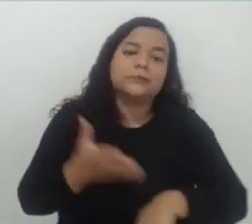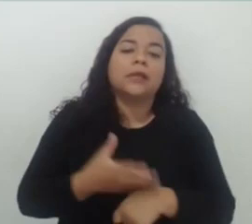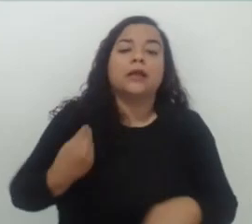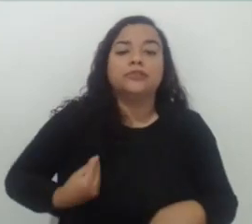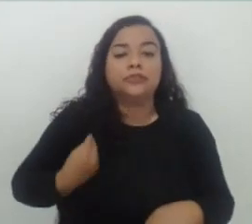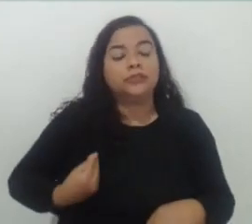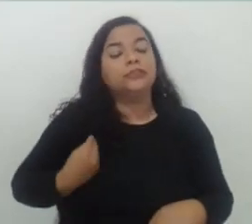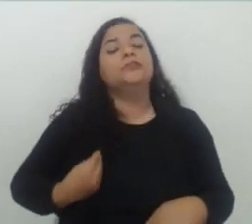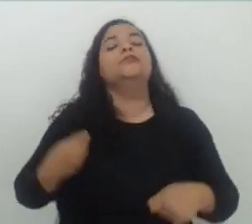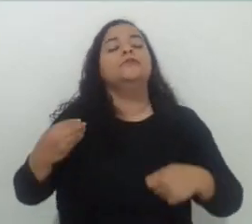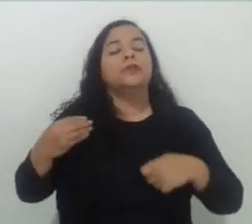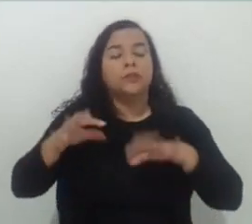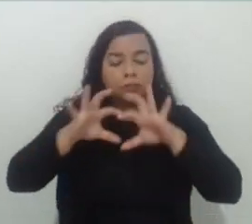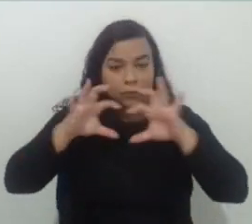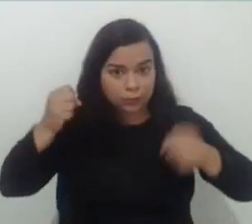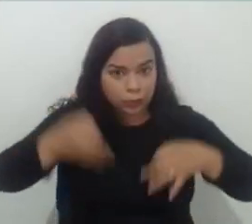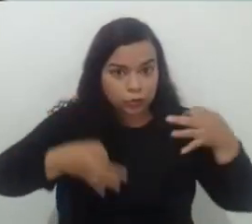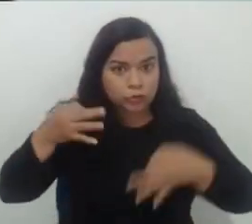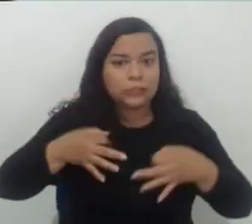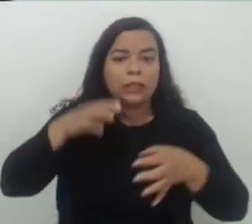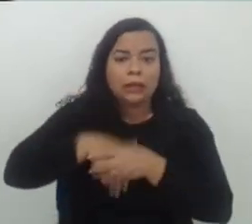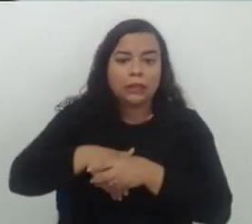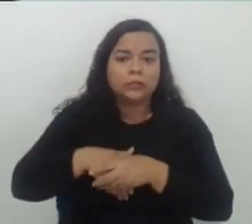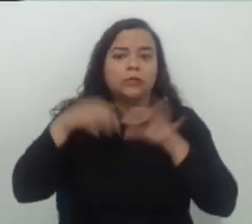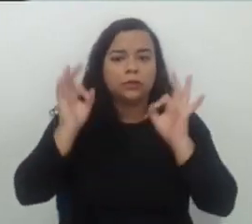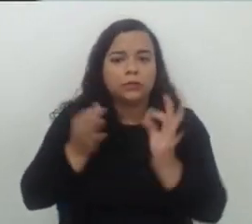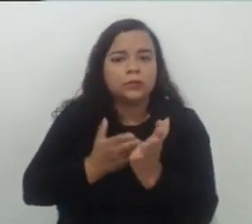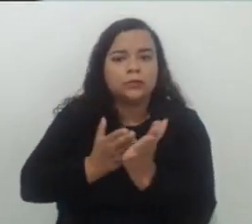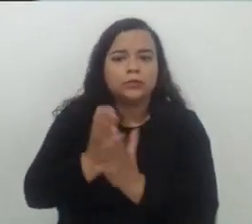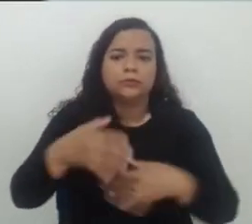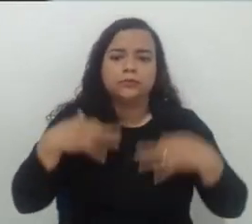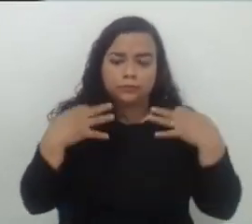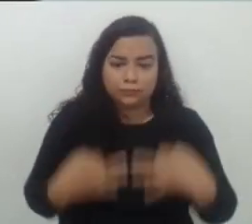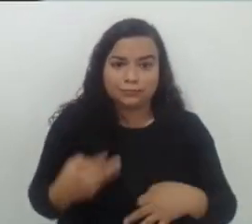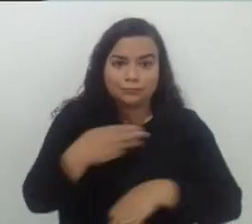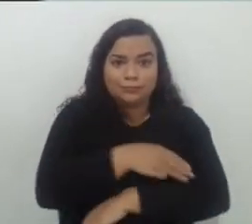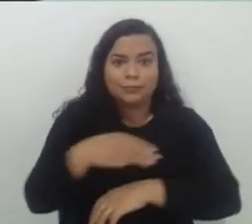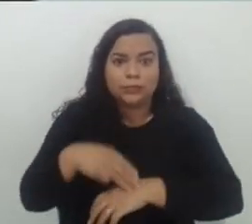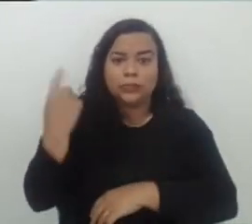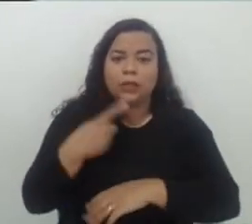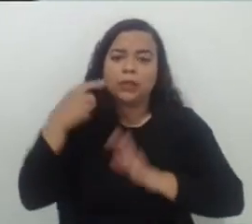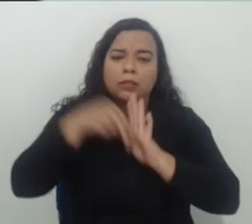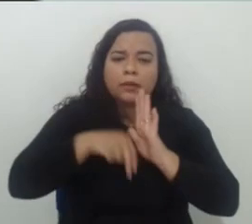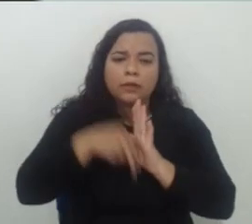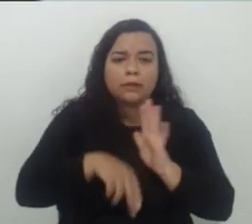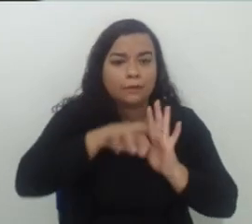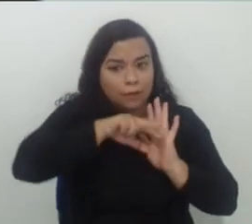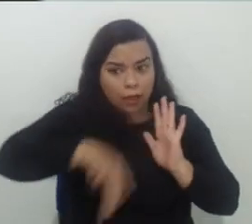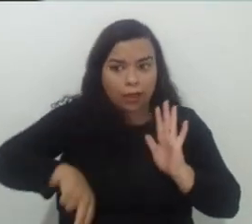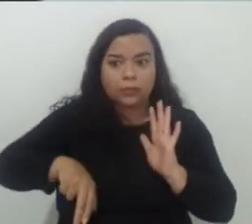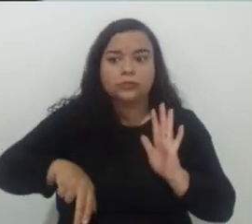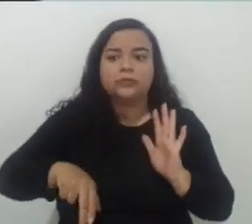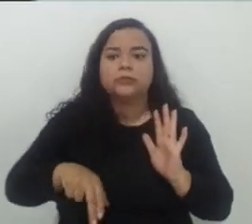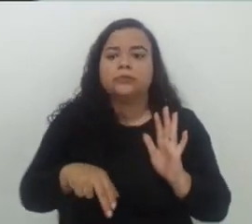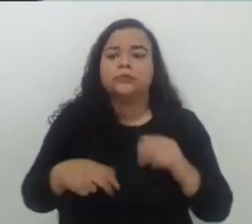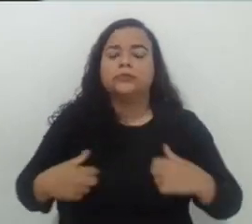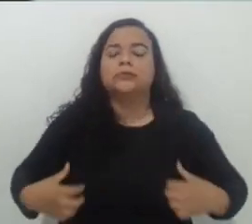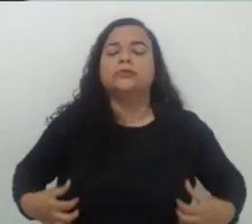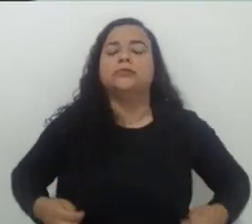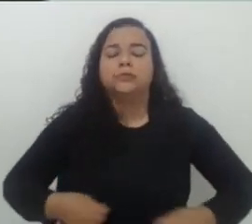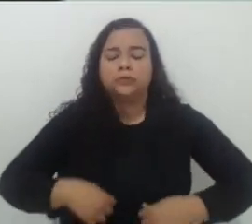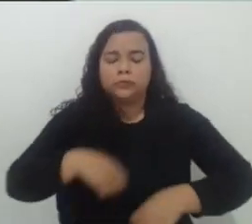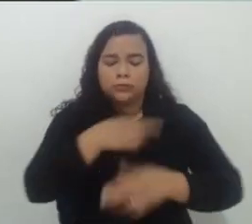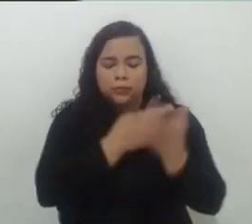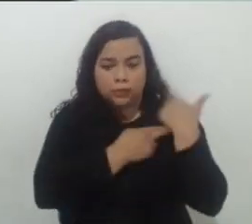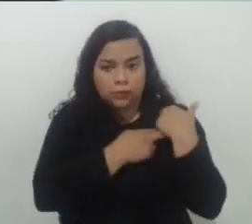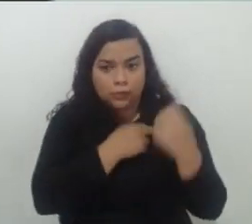justiça eleitoral, uma justiça híbrida, onde magistrados de vários níveis tanto da carreira como